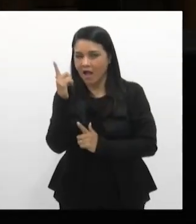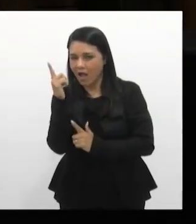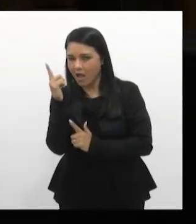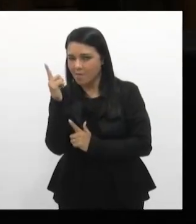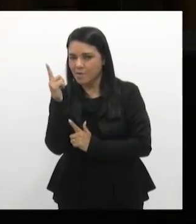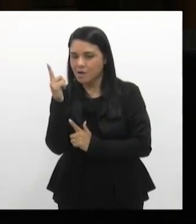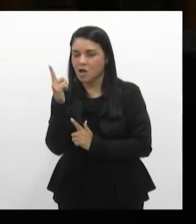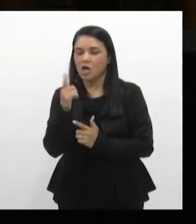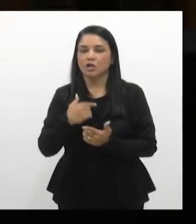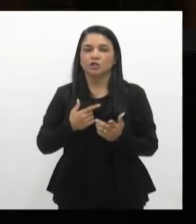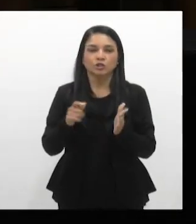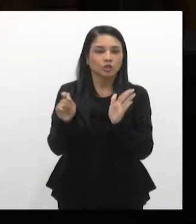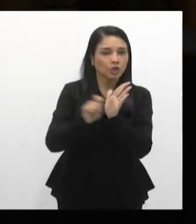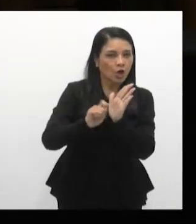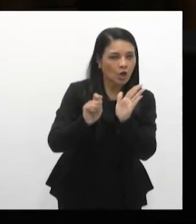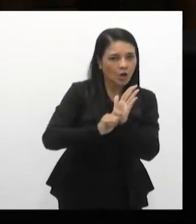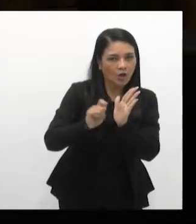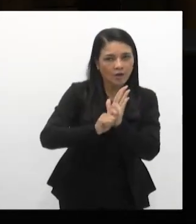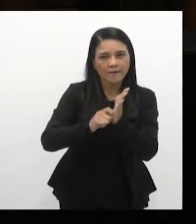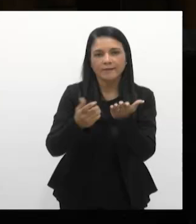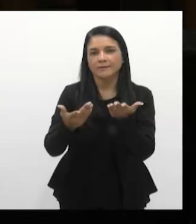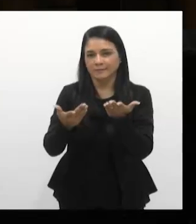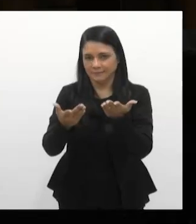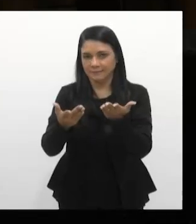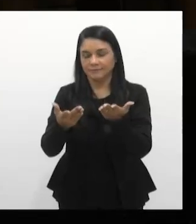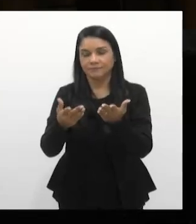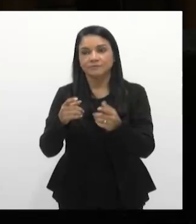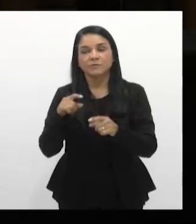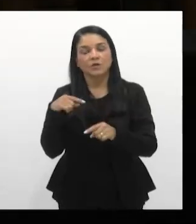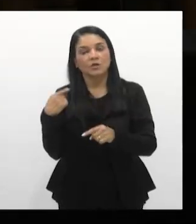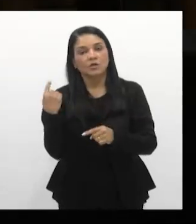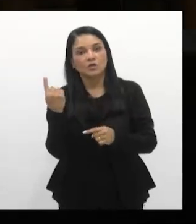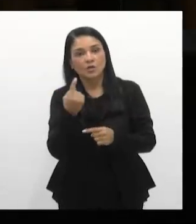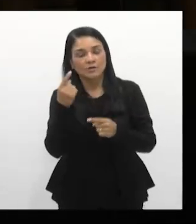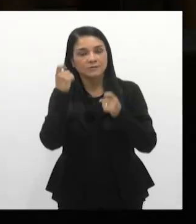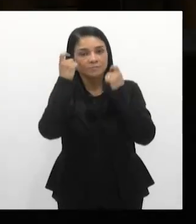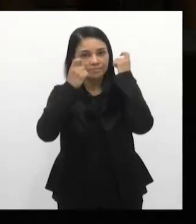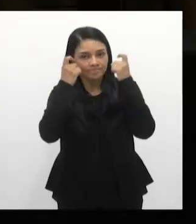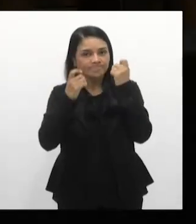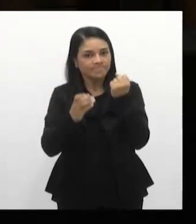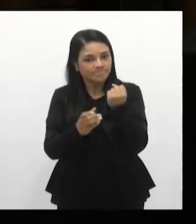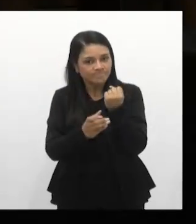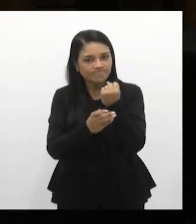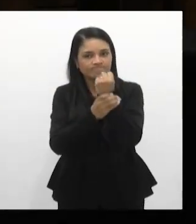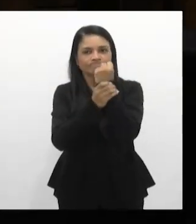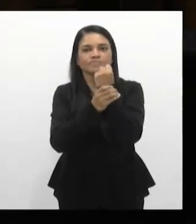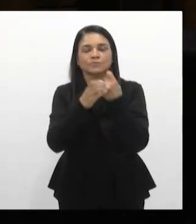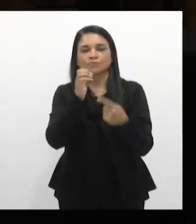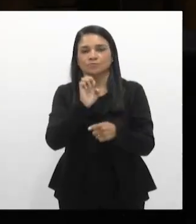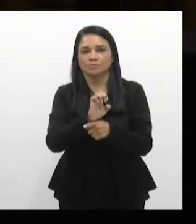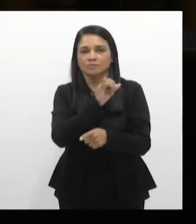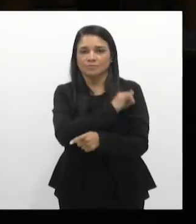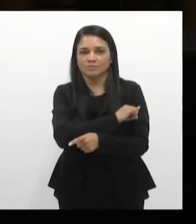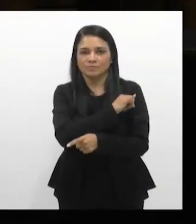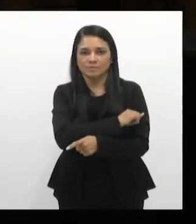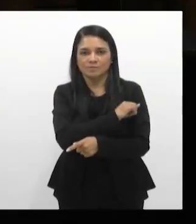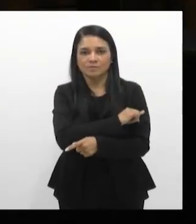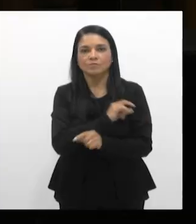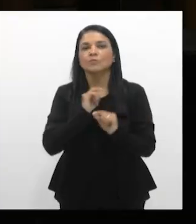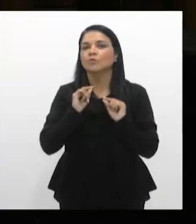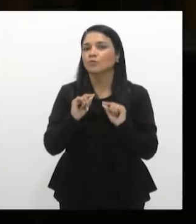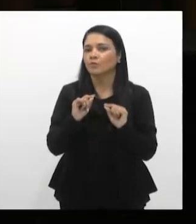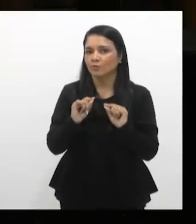drogas, né, por exemplo. Mas nós nos preocupamos muito com a segurança mesmo no nosso estado do Rio de Janeiro,